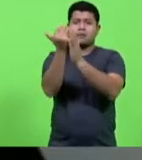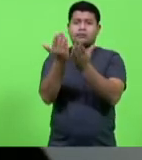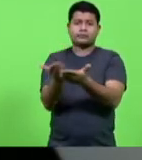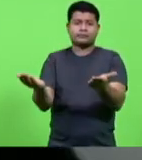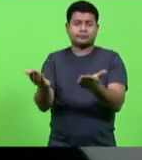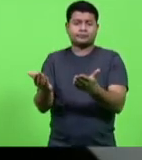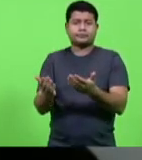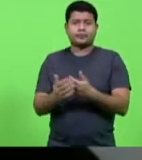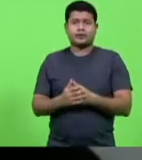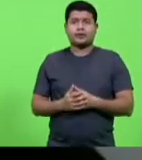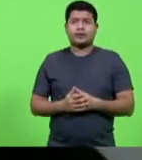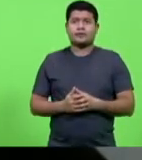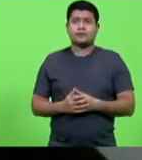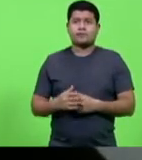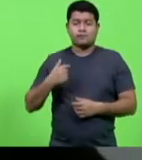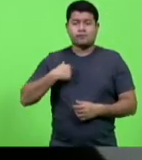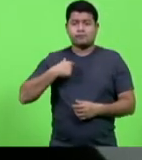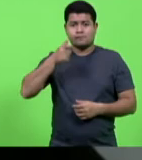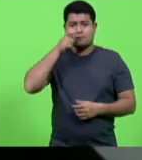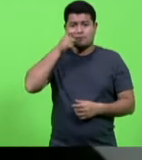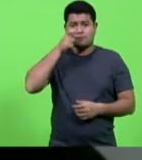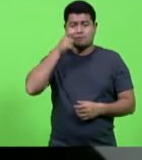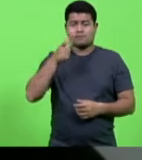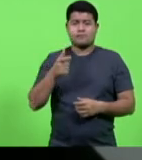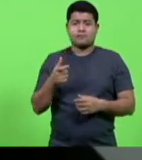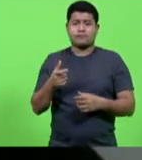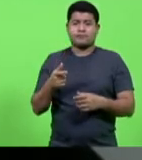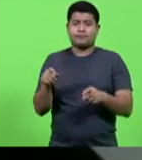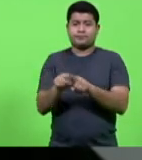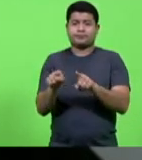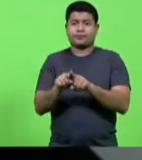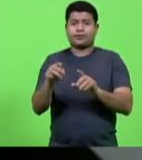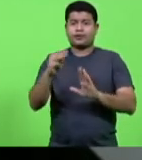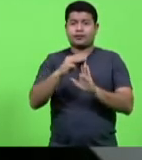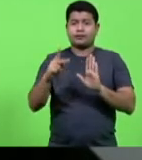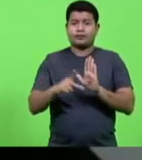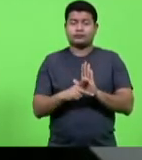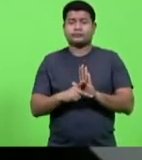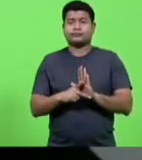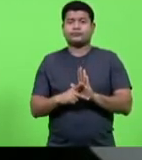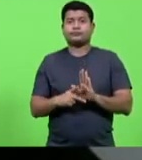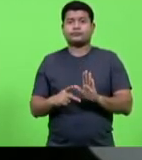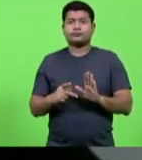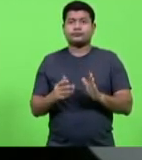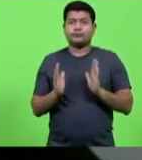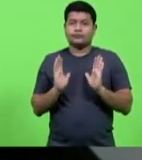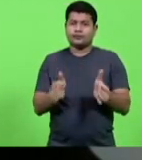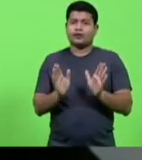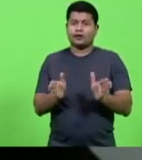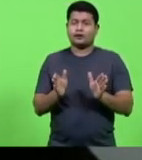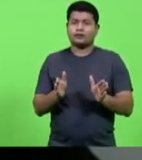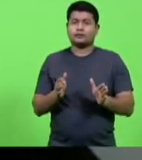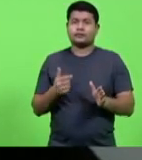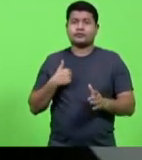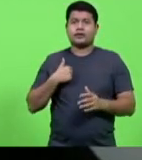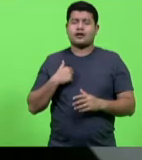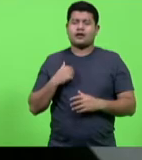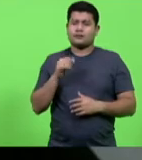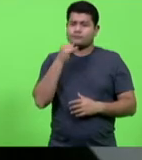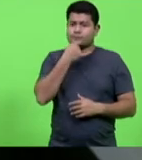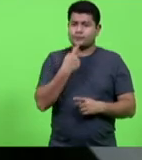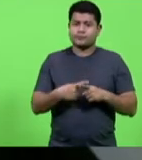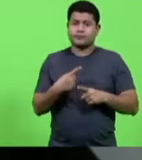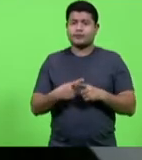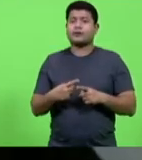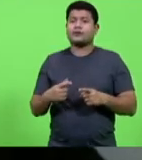possa também, que eu estou acompanhando e monitorando esta medida provisória há muito tempo já, e eu fico chateado só com essas questões